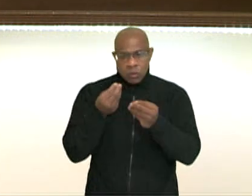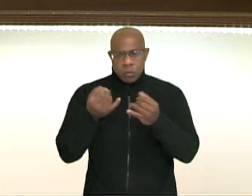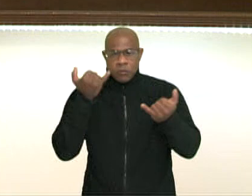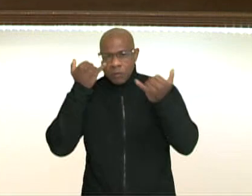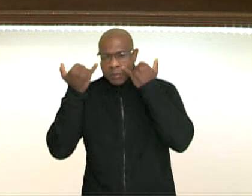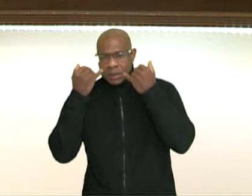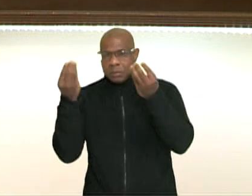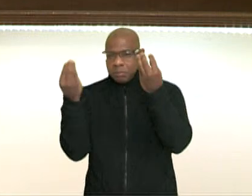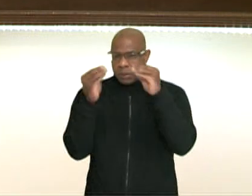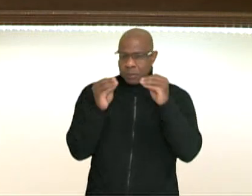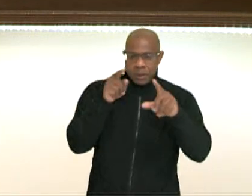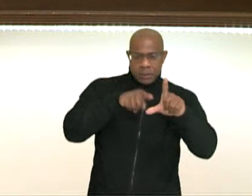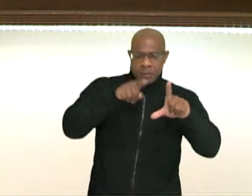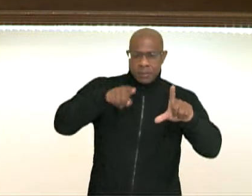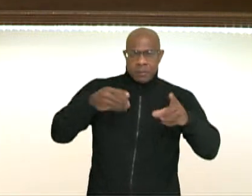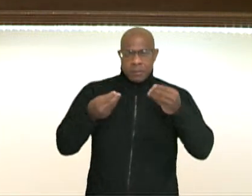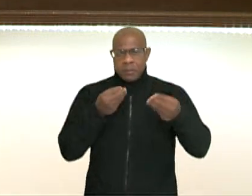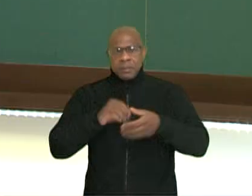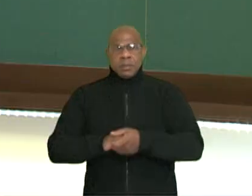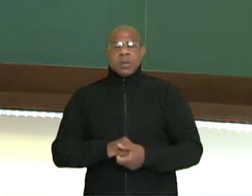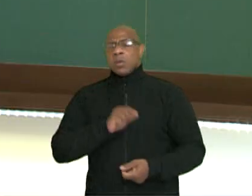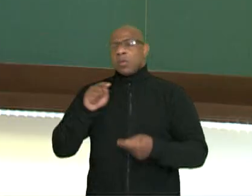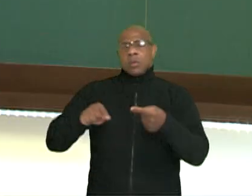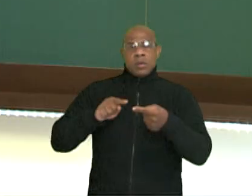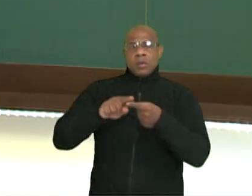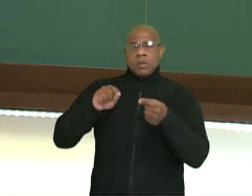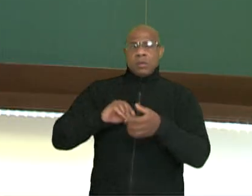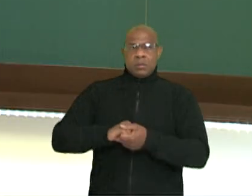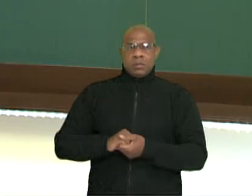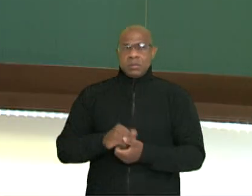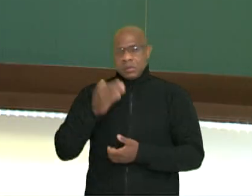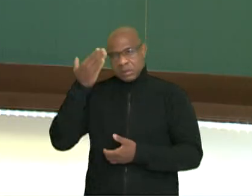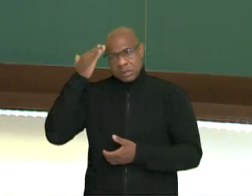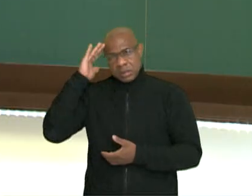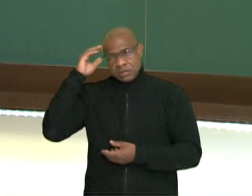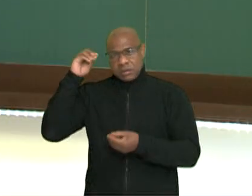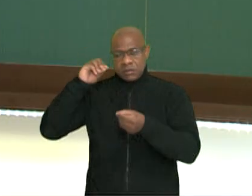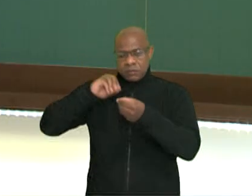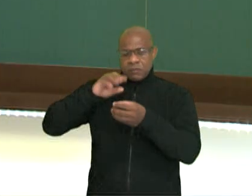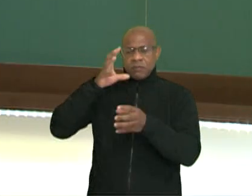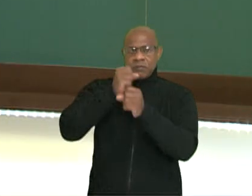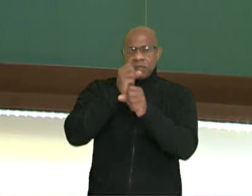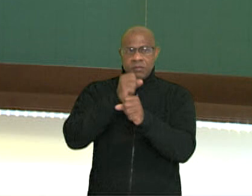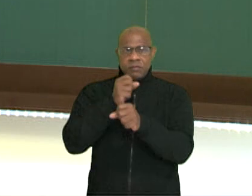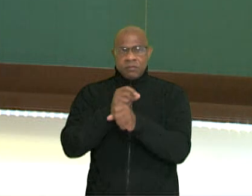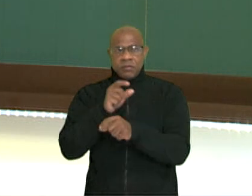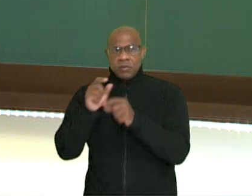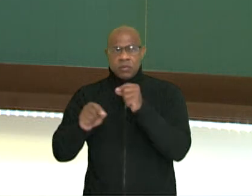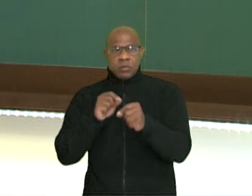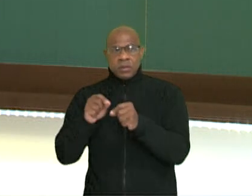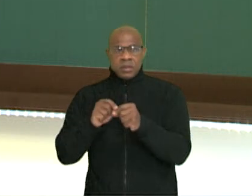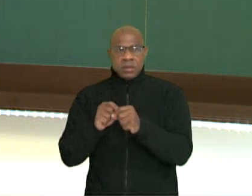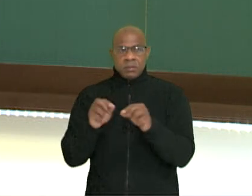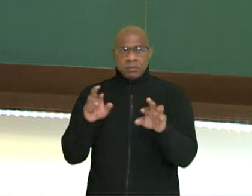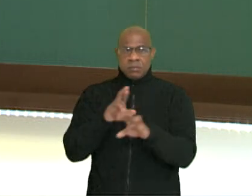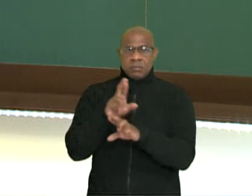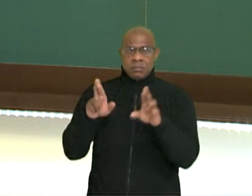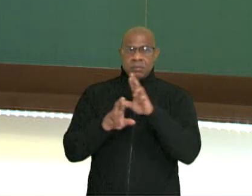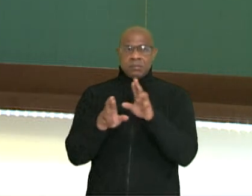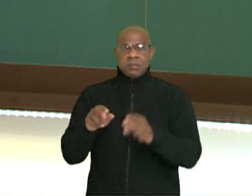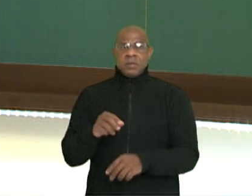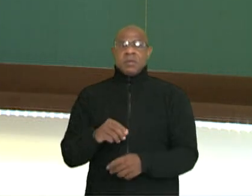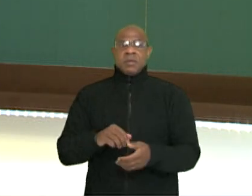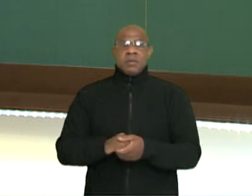pouquinho? Nossos objetivos: compreender e saber calcular frequência relativa. Já vamos ver o que é